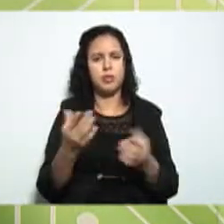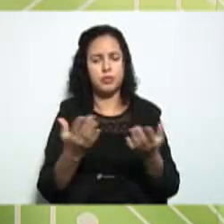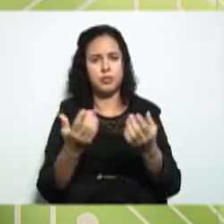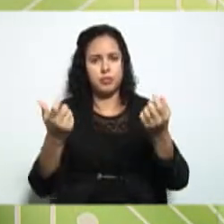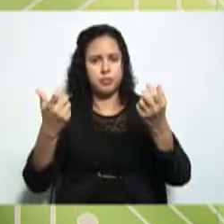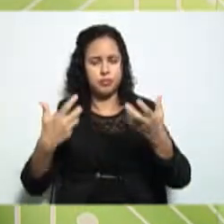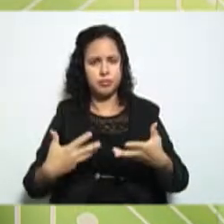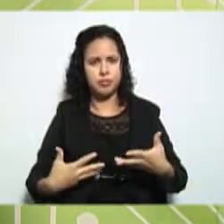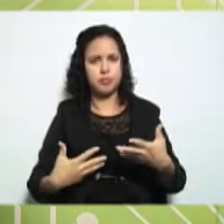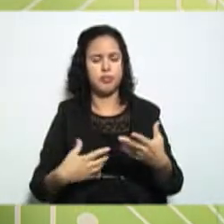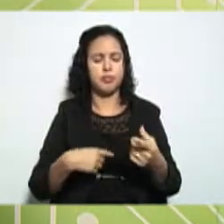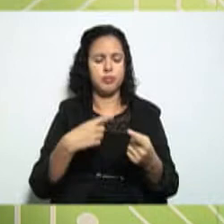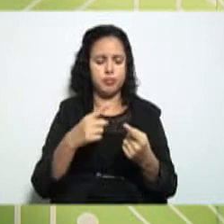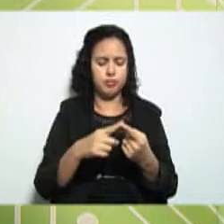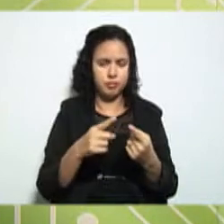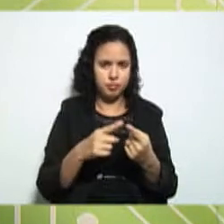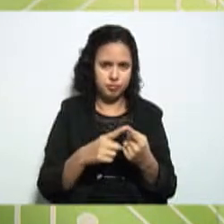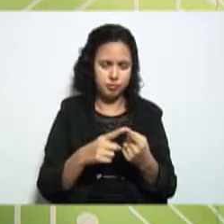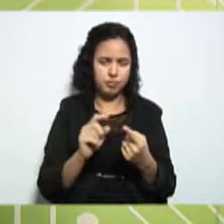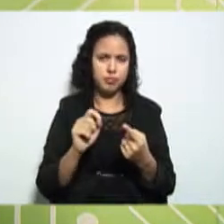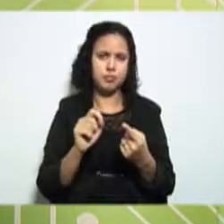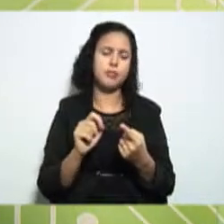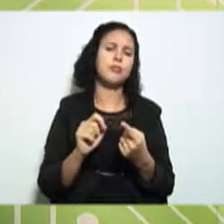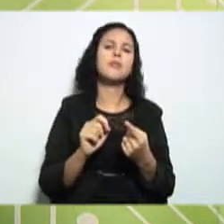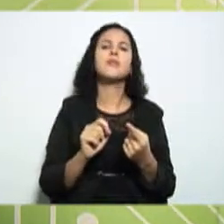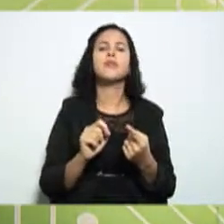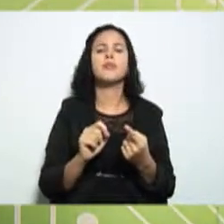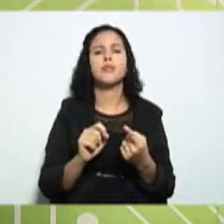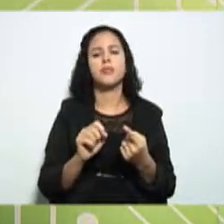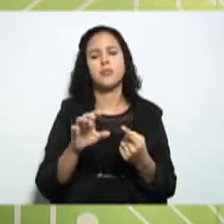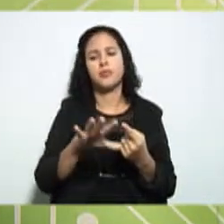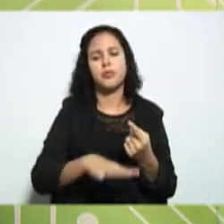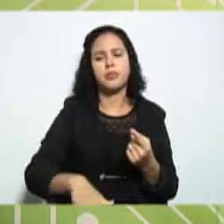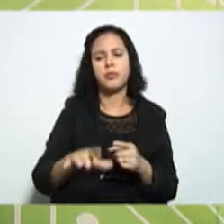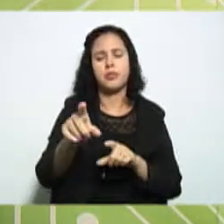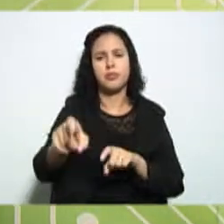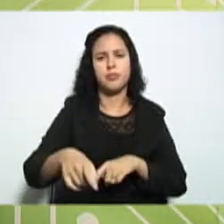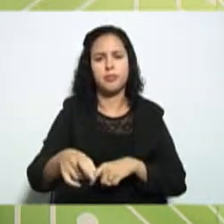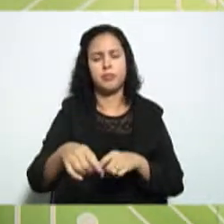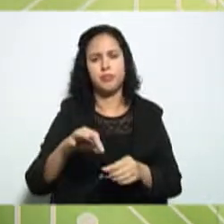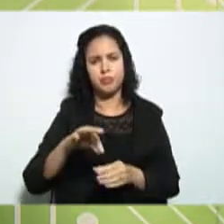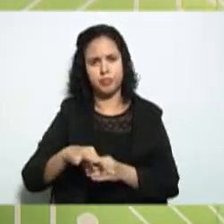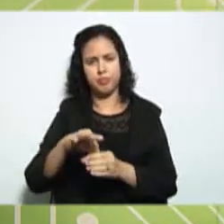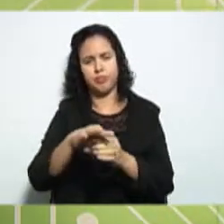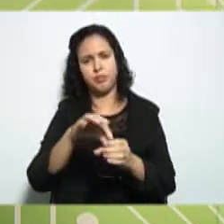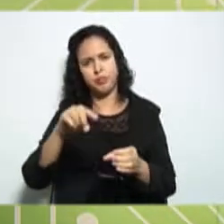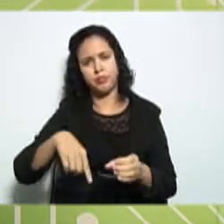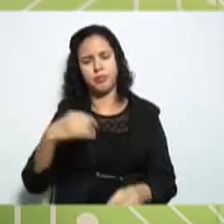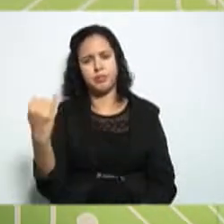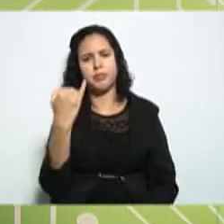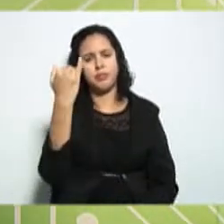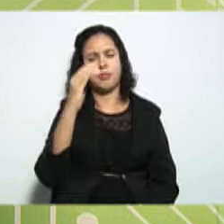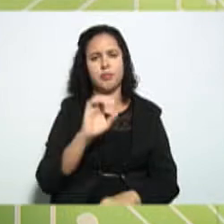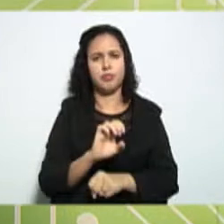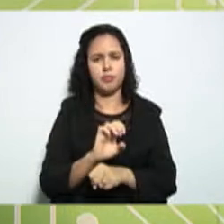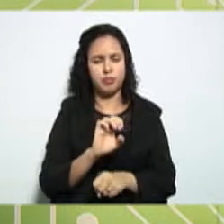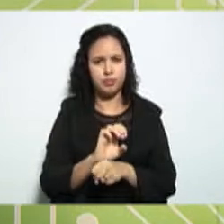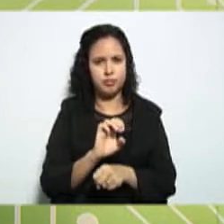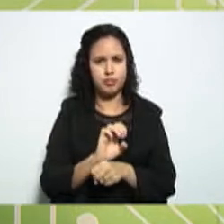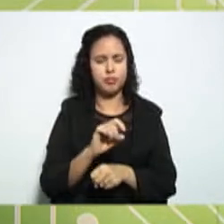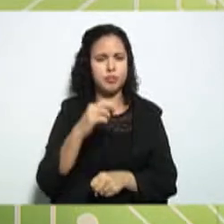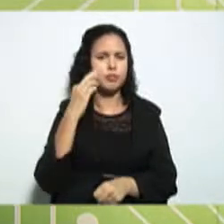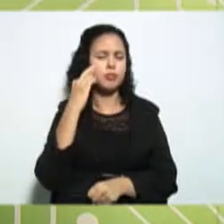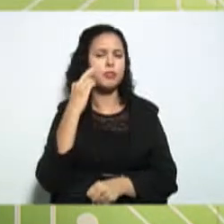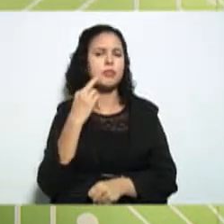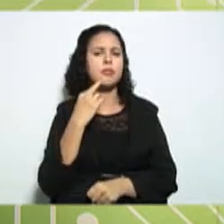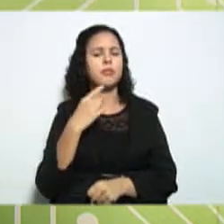Nós começamos falando sobre o ramo agropecuário. O ramo agropecuário é especialmente importante para o nosso estado. Nosso estado, que tem essa característica de já